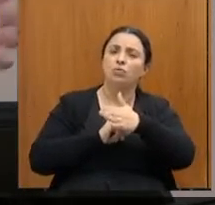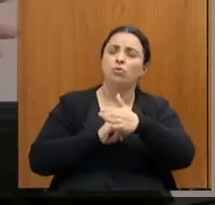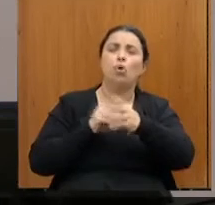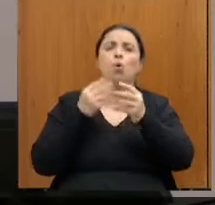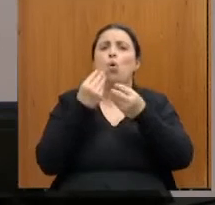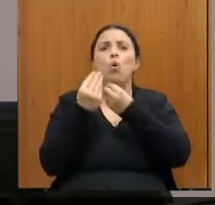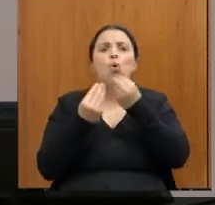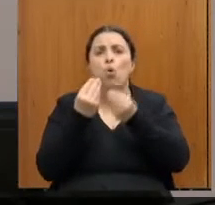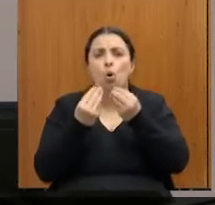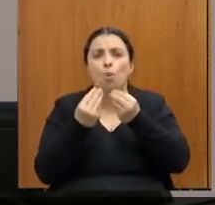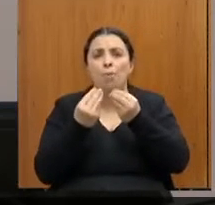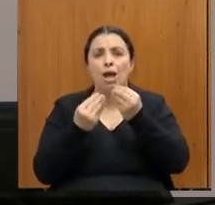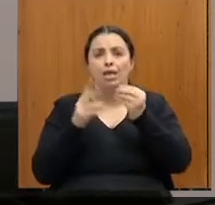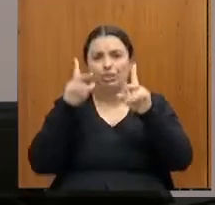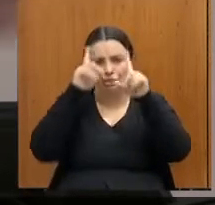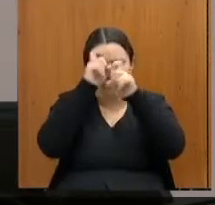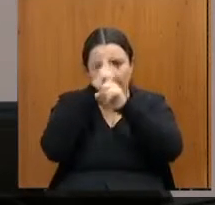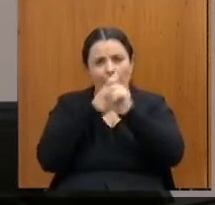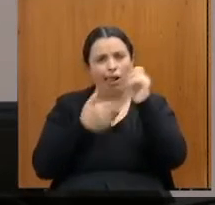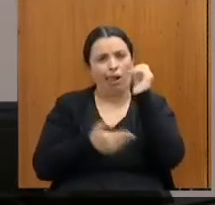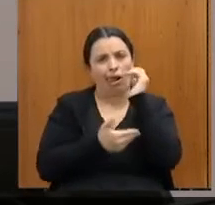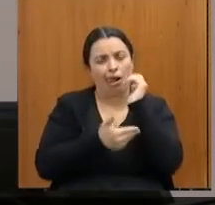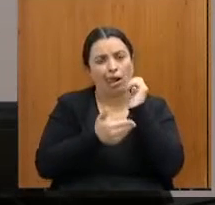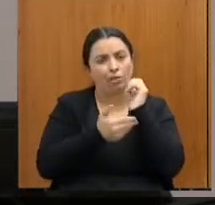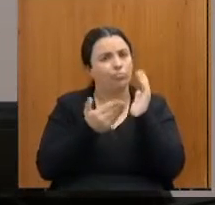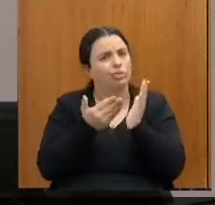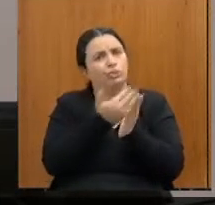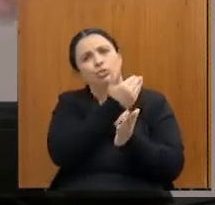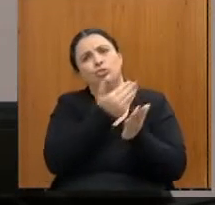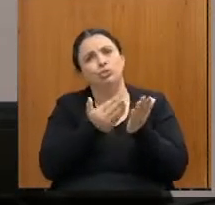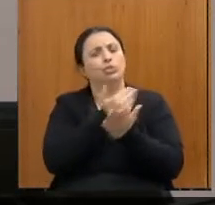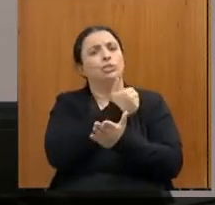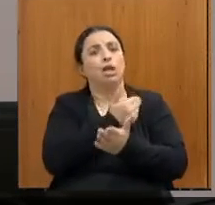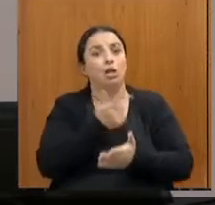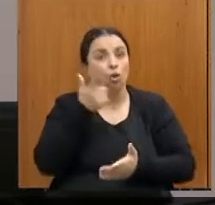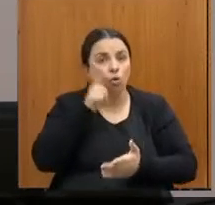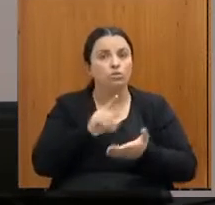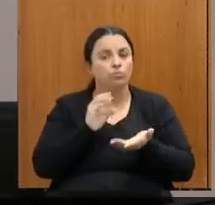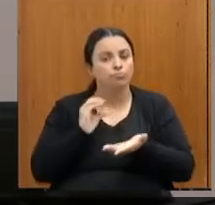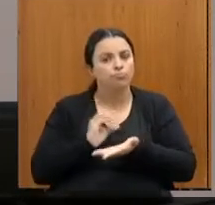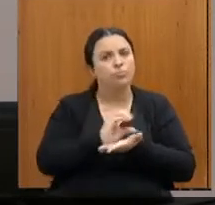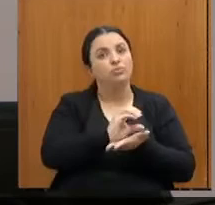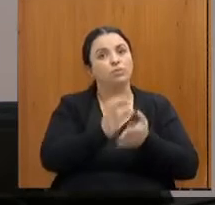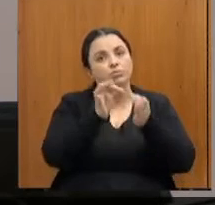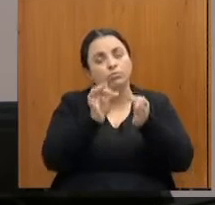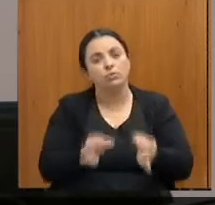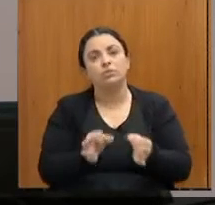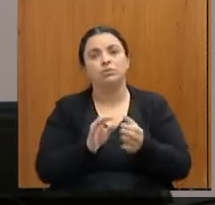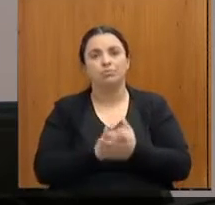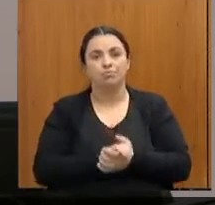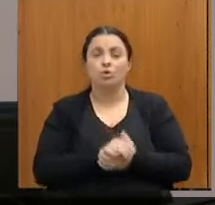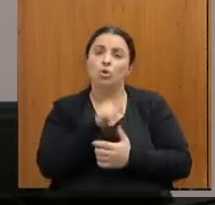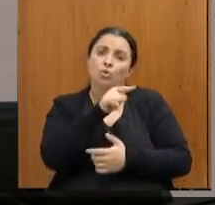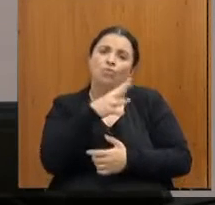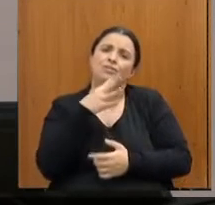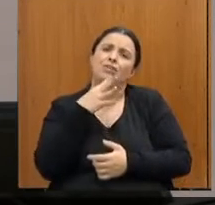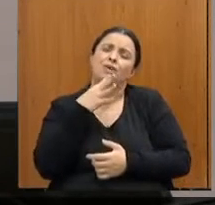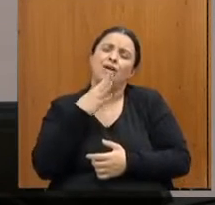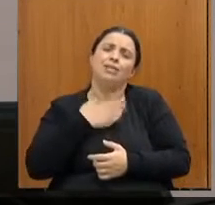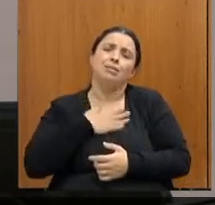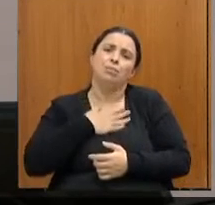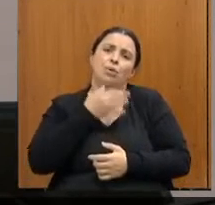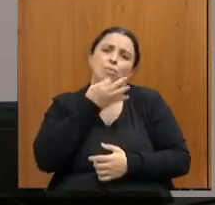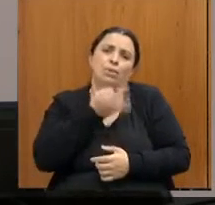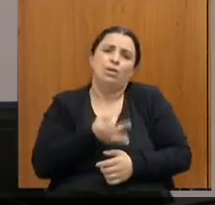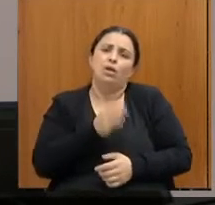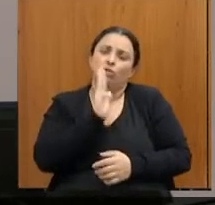para os investimentos Fabrício sobretudo que vossa não conhece o meu ponto de vista é feito por